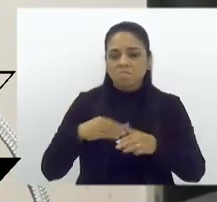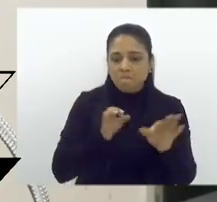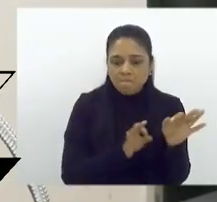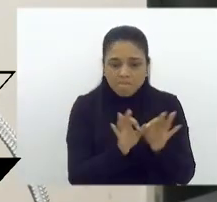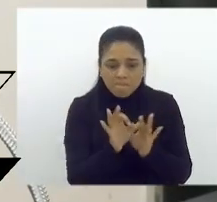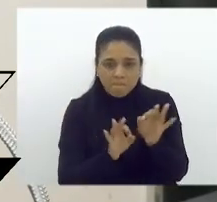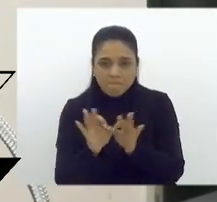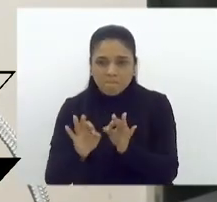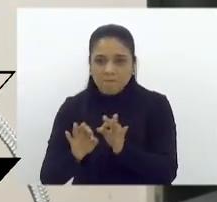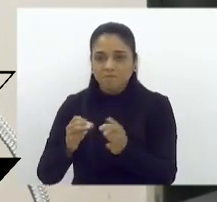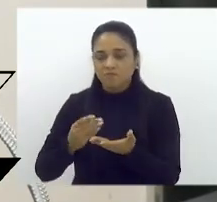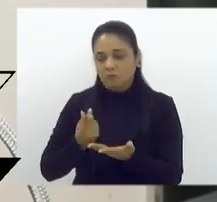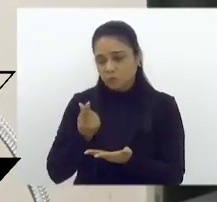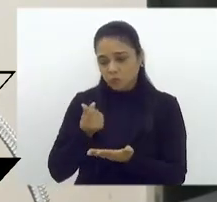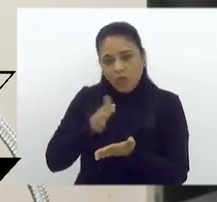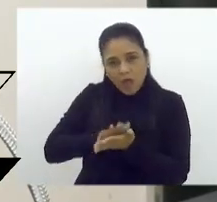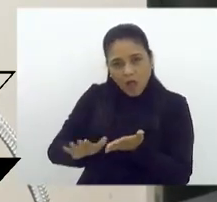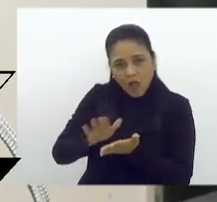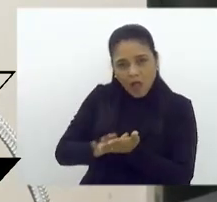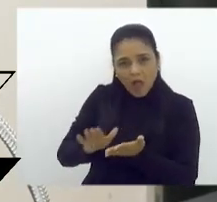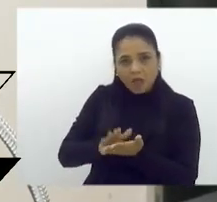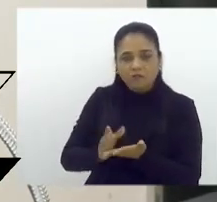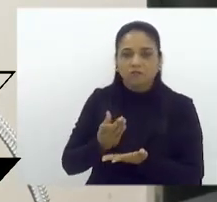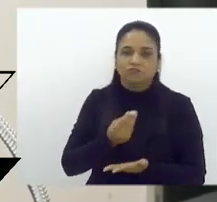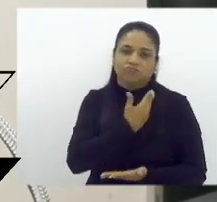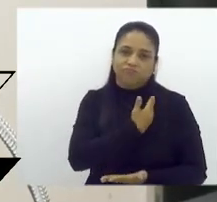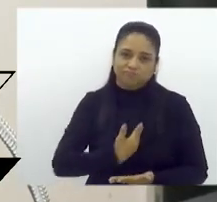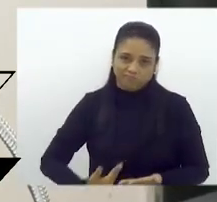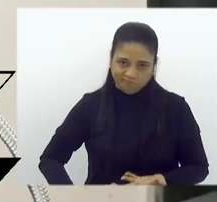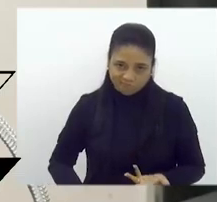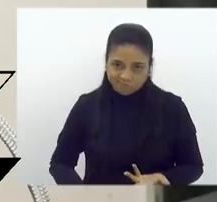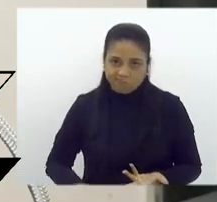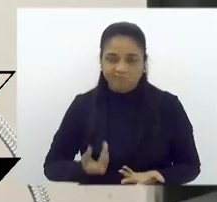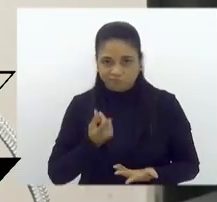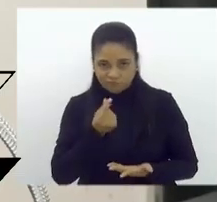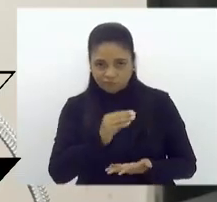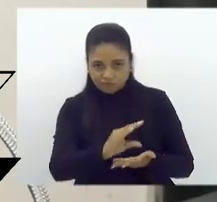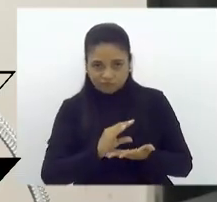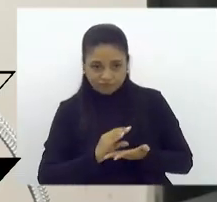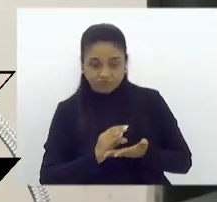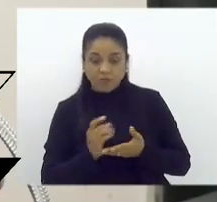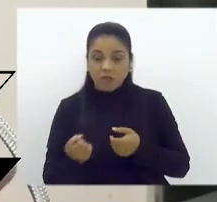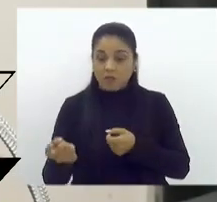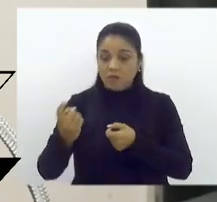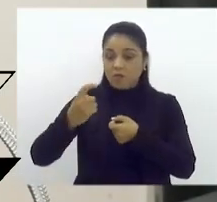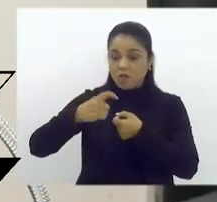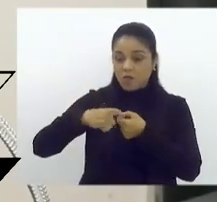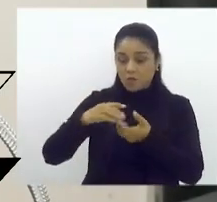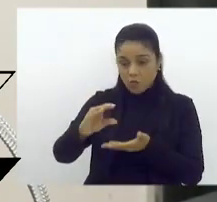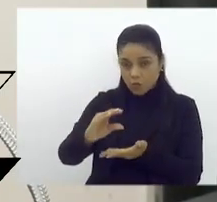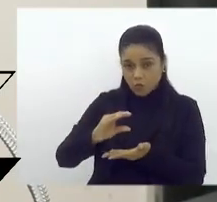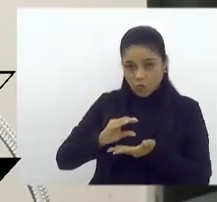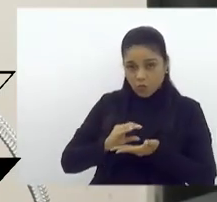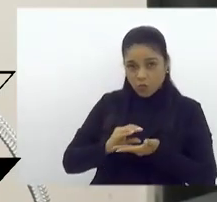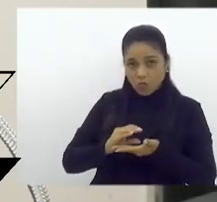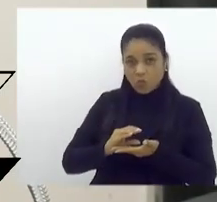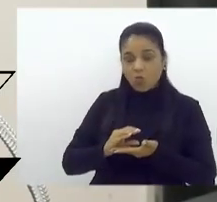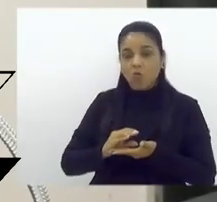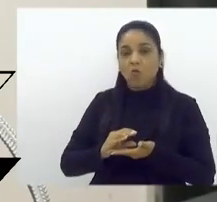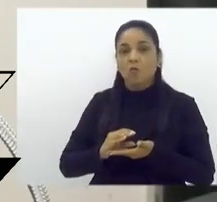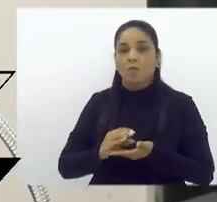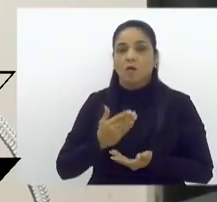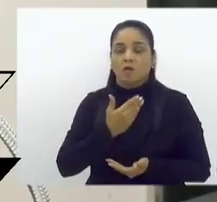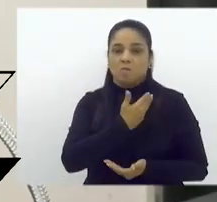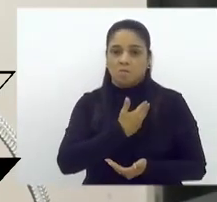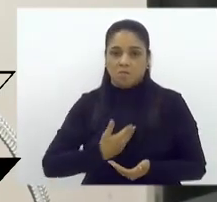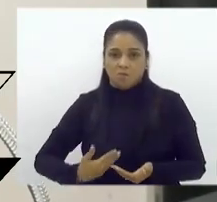programação do gasto do dinheiro público e previsibilidade e retorno desse investimento para os cofres, para o erário público, é